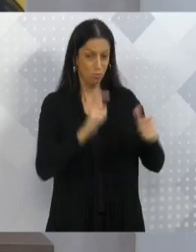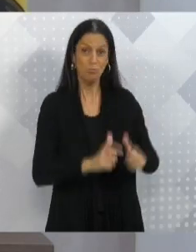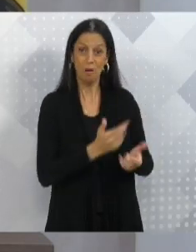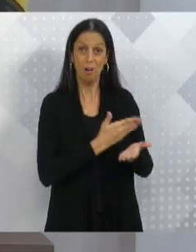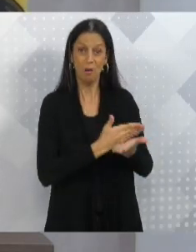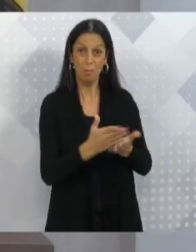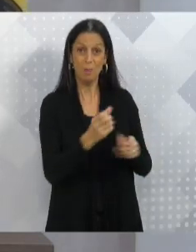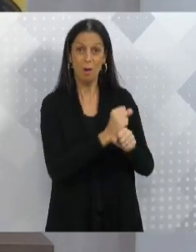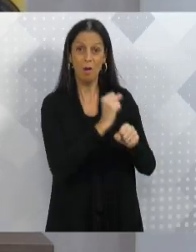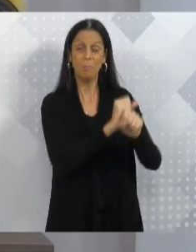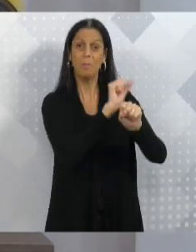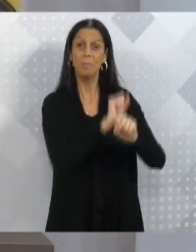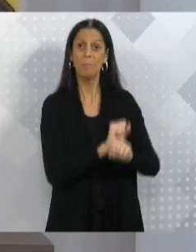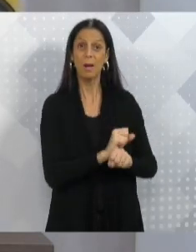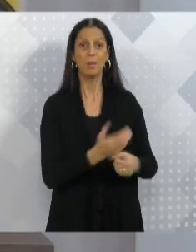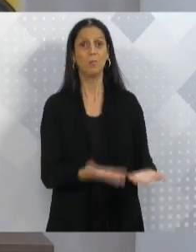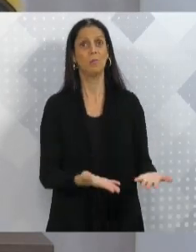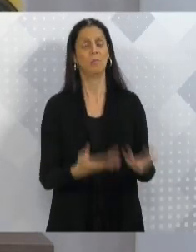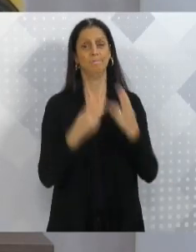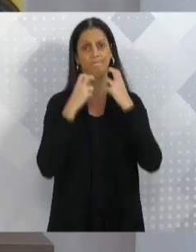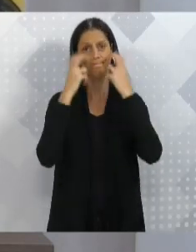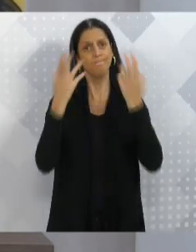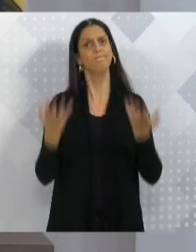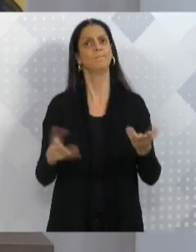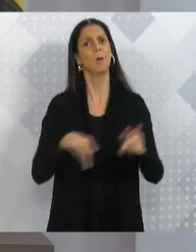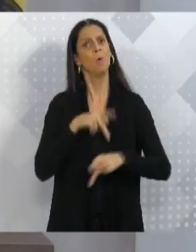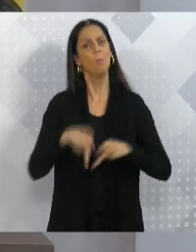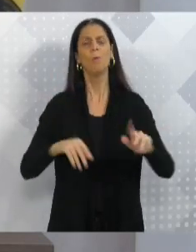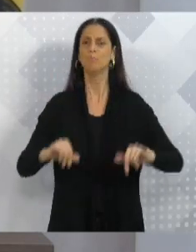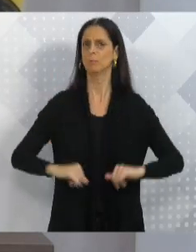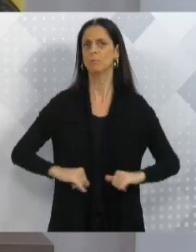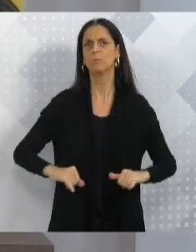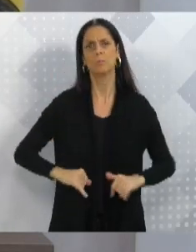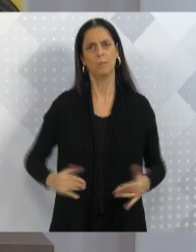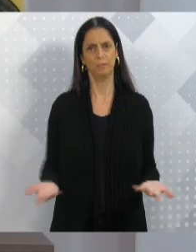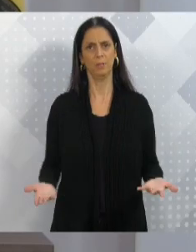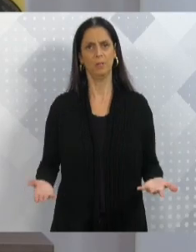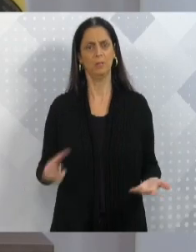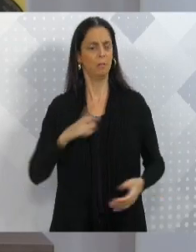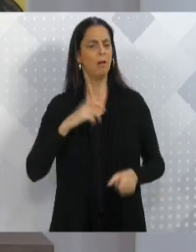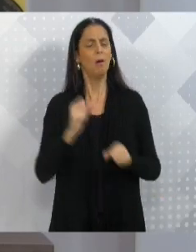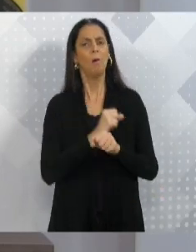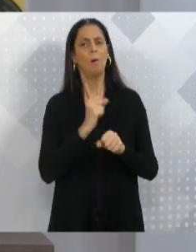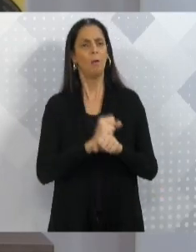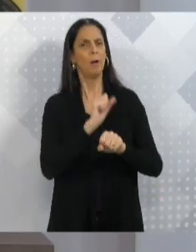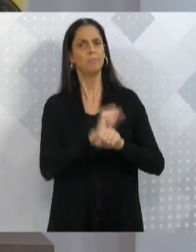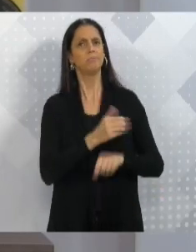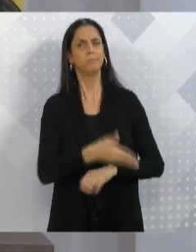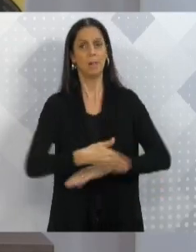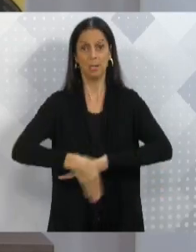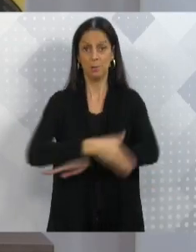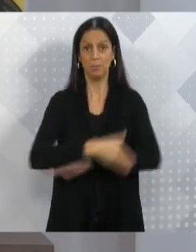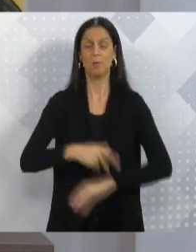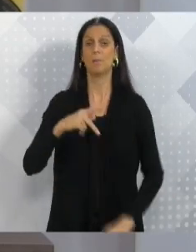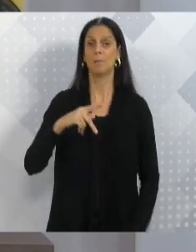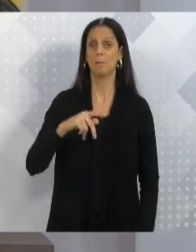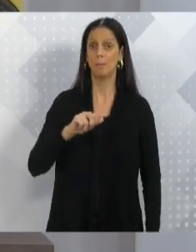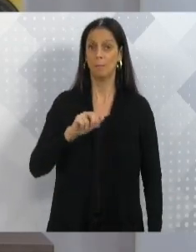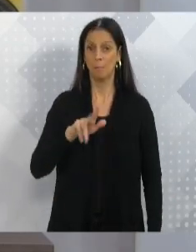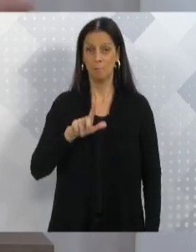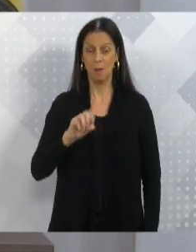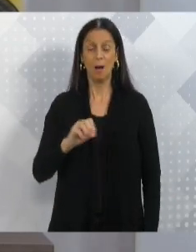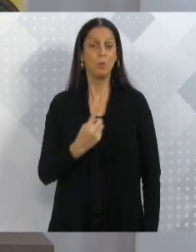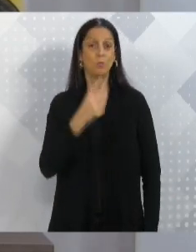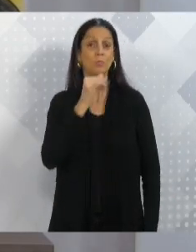descaso onde essas obras, inclusive, estão paralisadas. É uma vergonha o que o povo está passando, onde as obras estão paralisadas. O vereador Ito Paulo Zinga é só um exemplo, tem tantas outras.